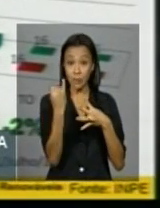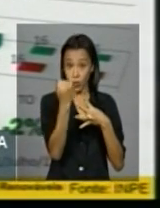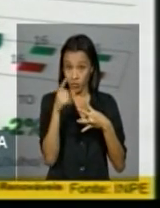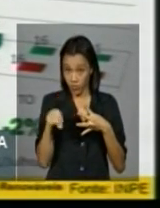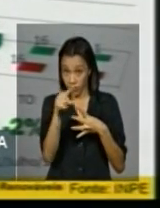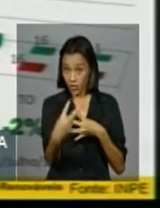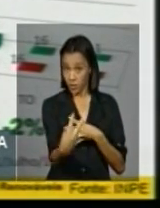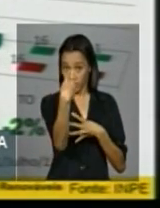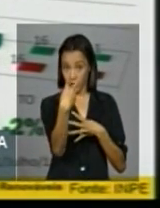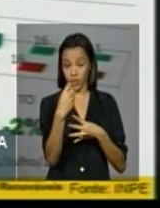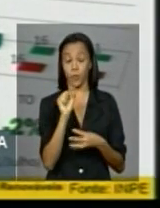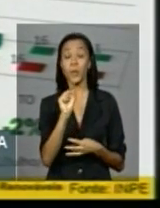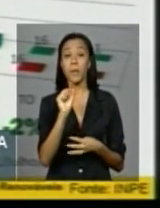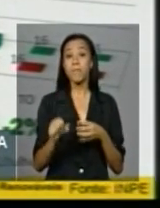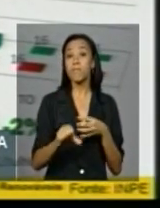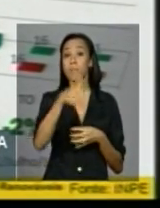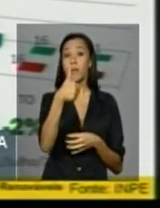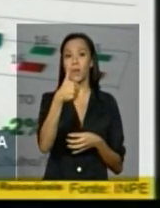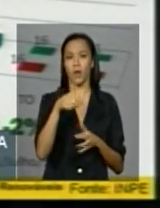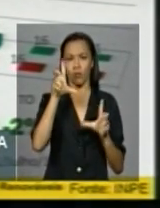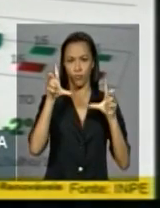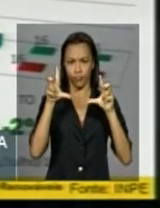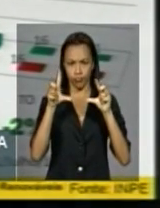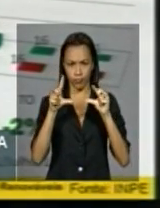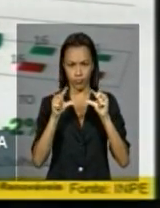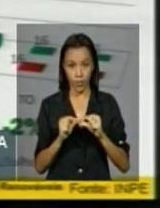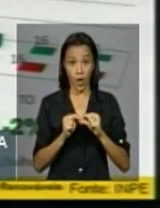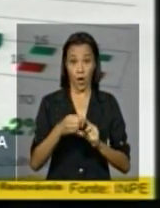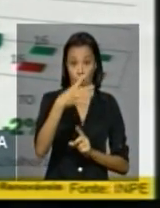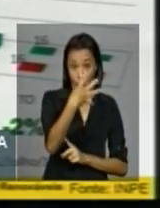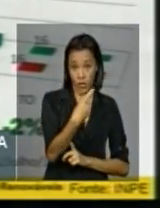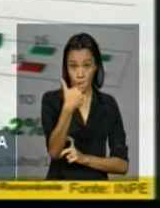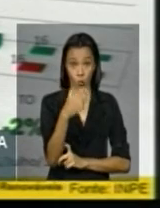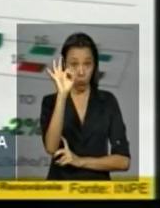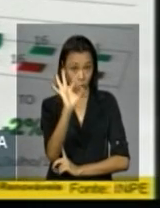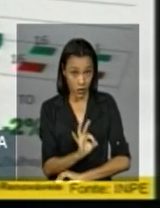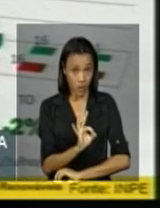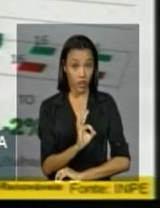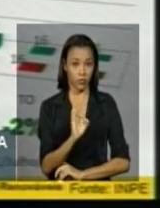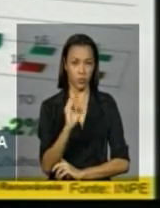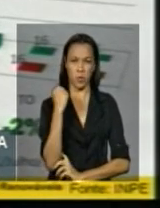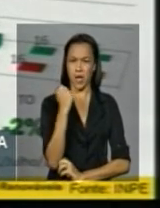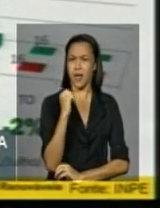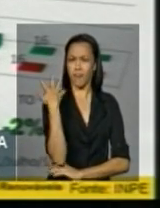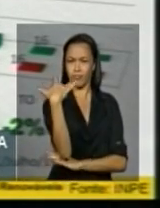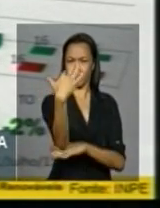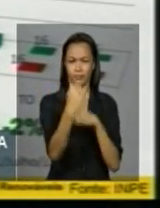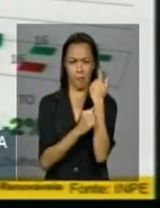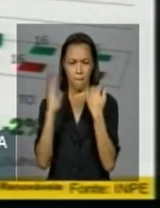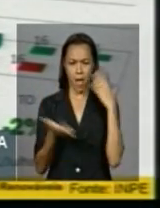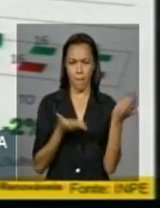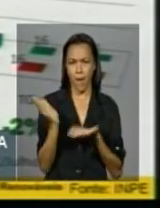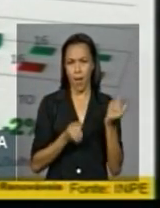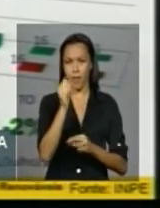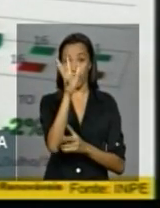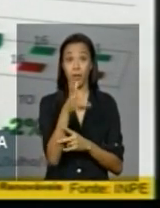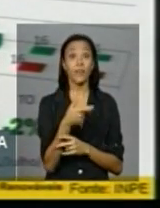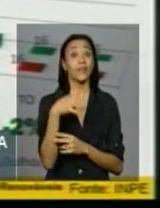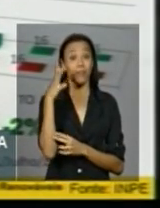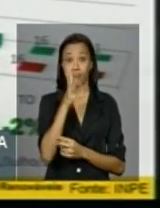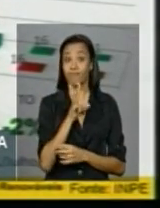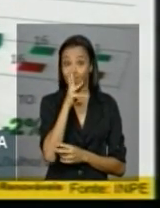verificarem primeiro a redução em 42% do desmatamento olhando pelo deter